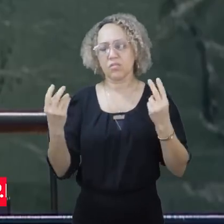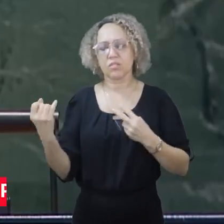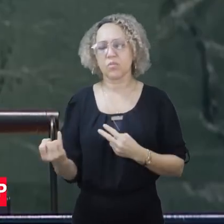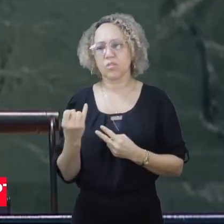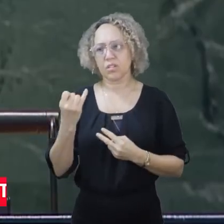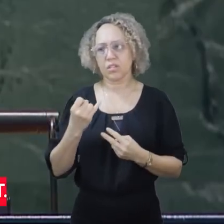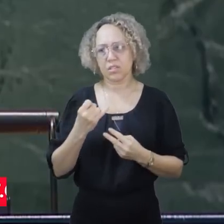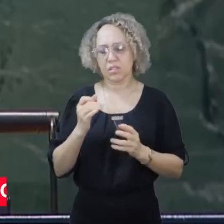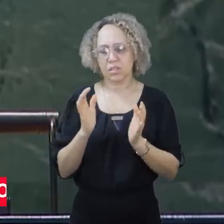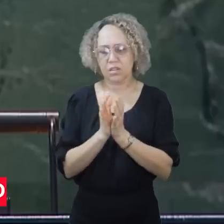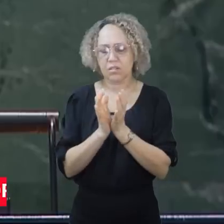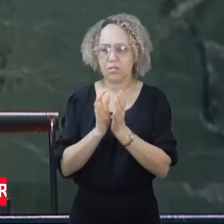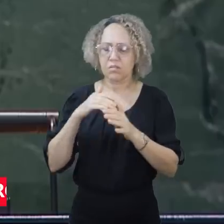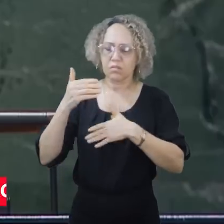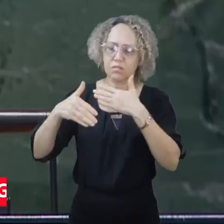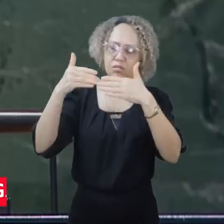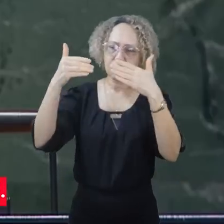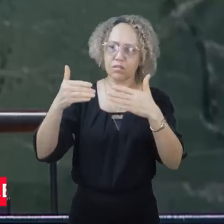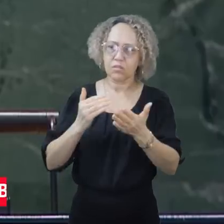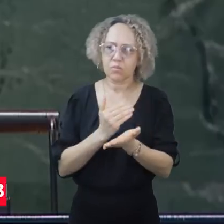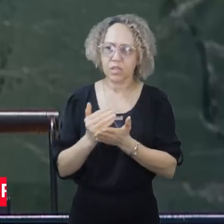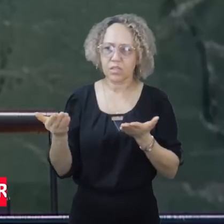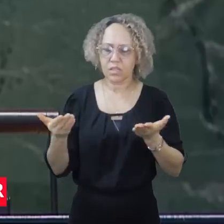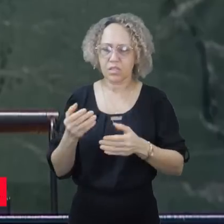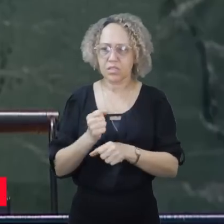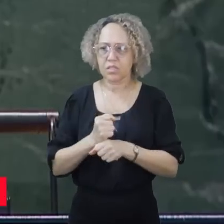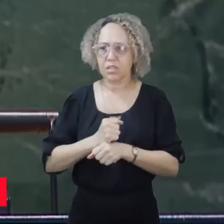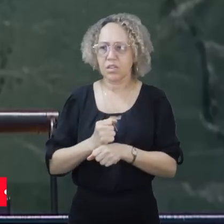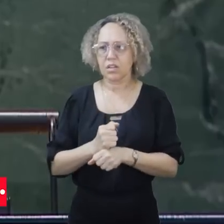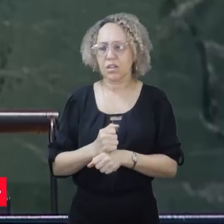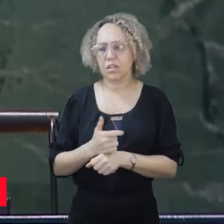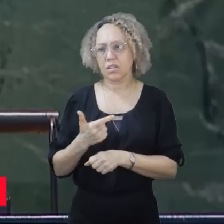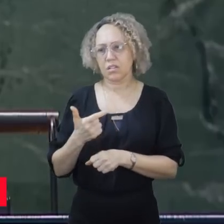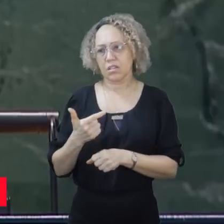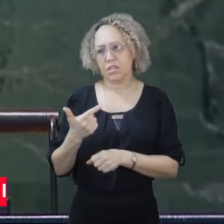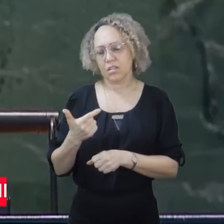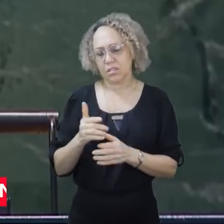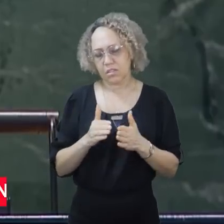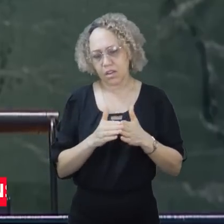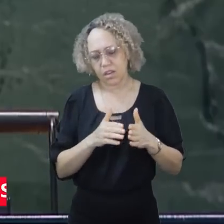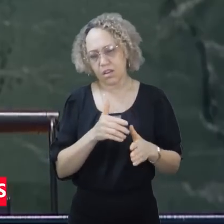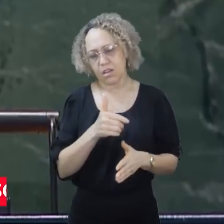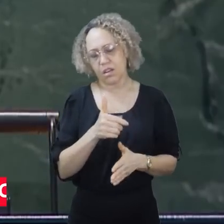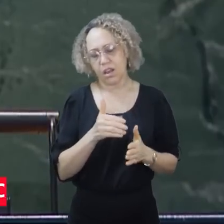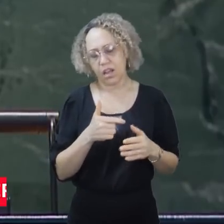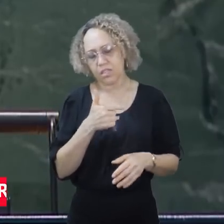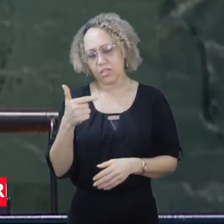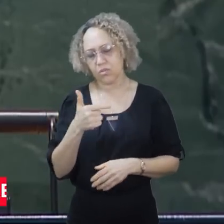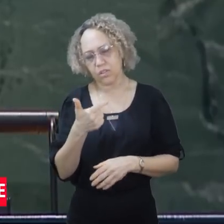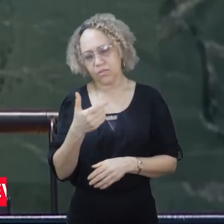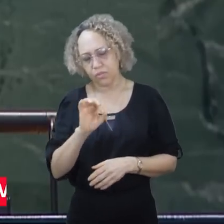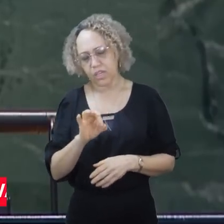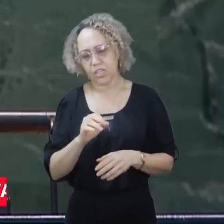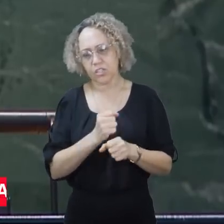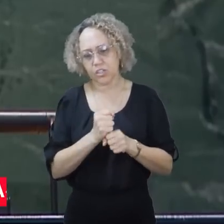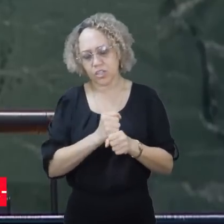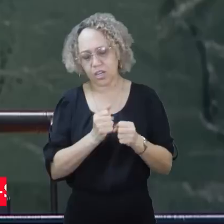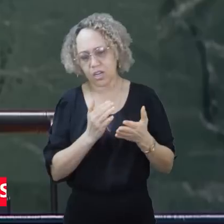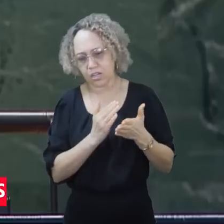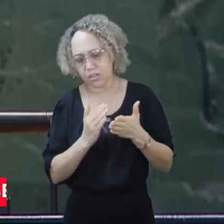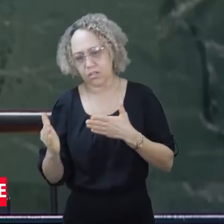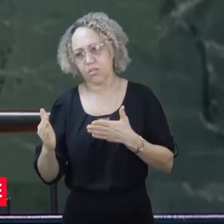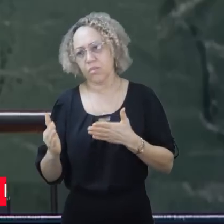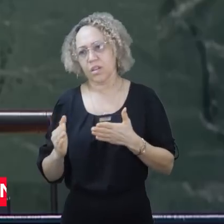coletivo. Começa este ano a segunda década internacional dos afrodescendentes, aprovada por esta Assembleia Geral